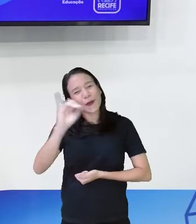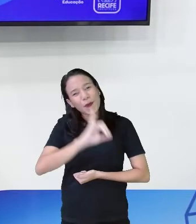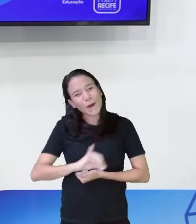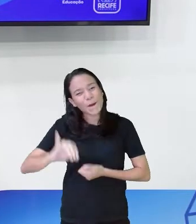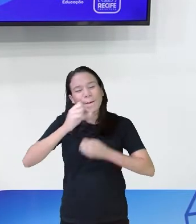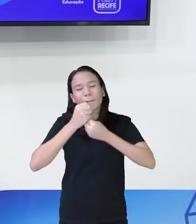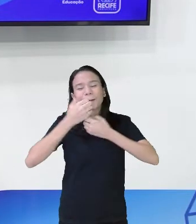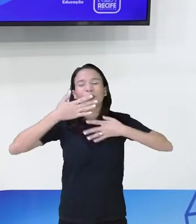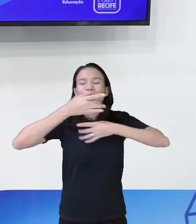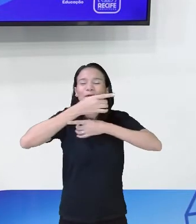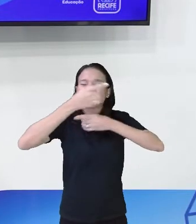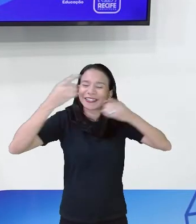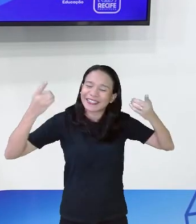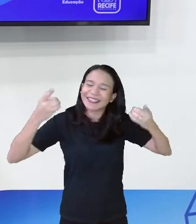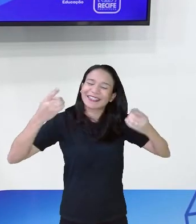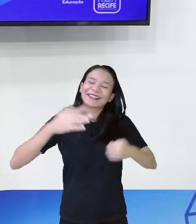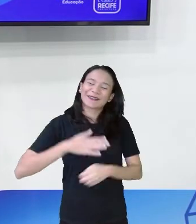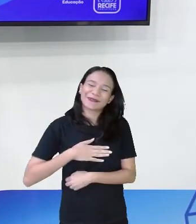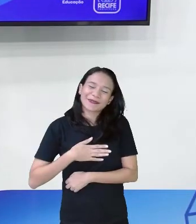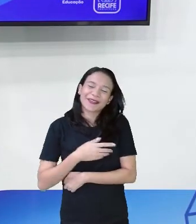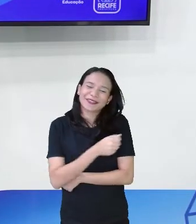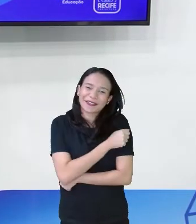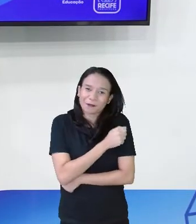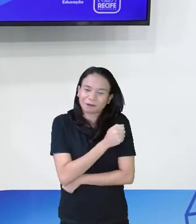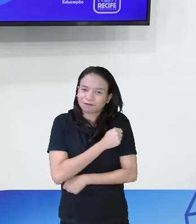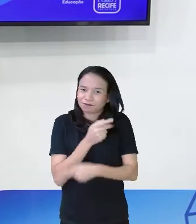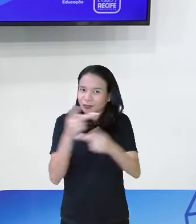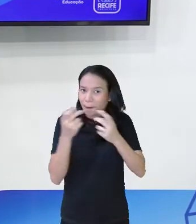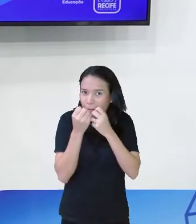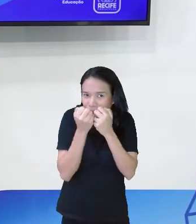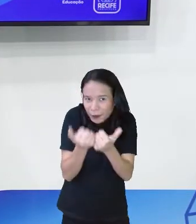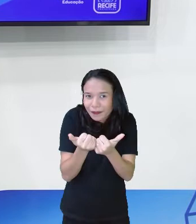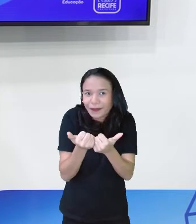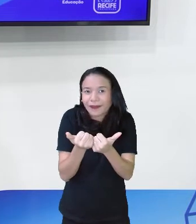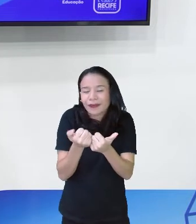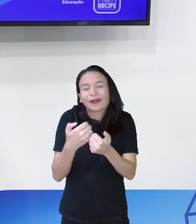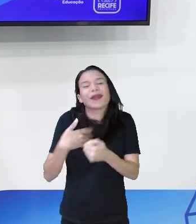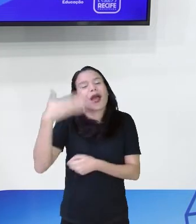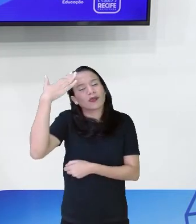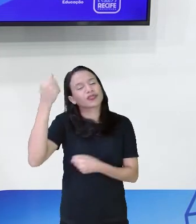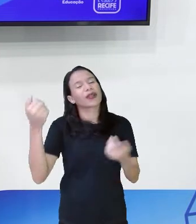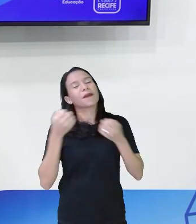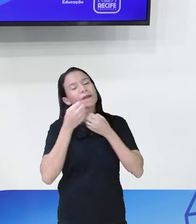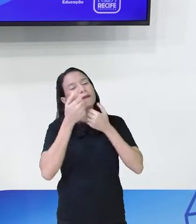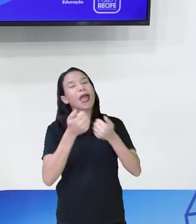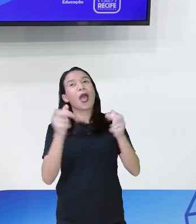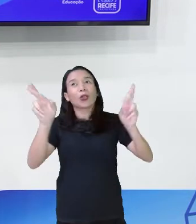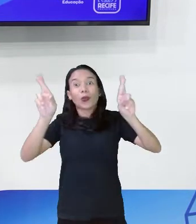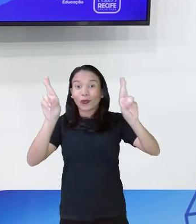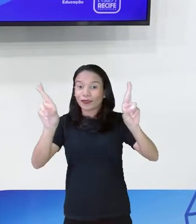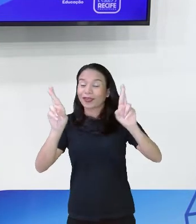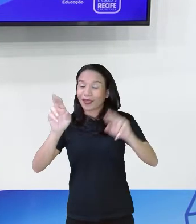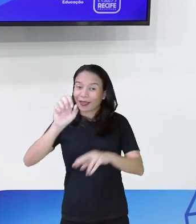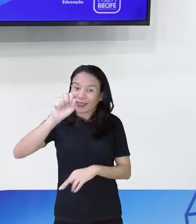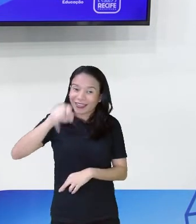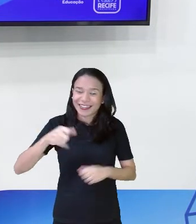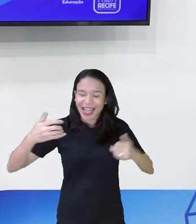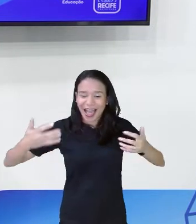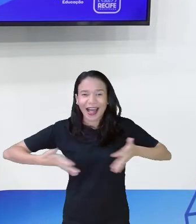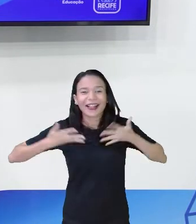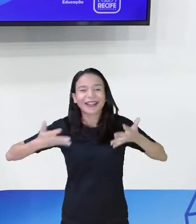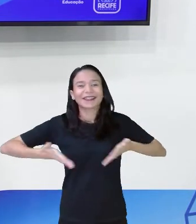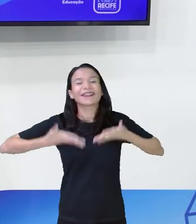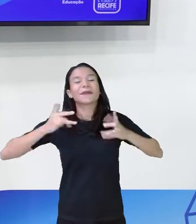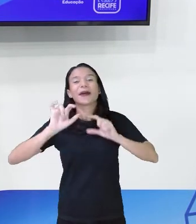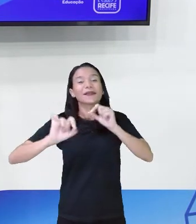Olá, bom dia, meus queridos, como vocês estão? Sei que estão bem, espero que estejam bem animados